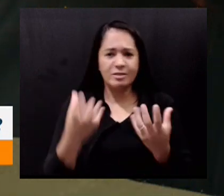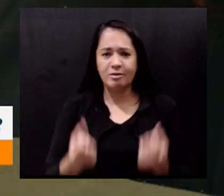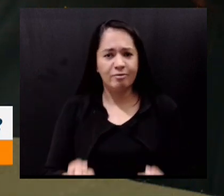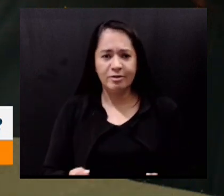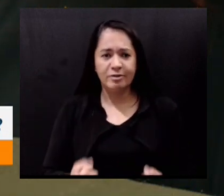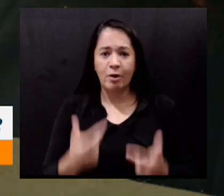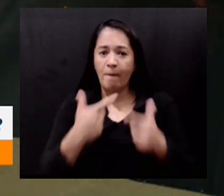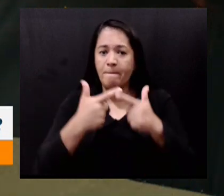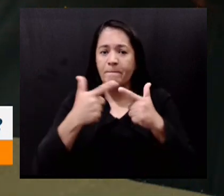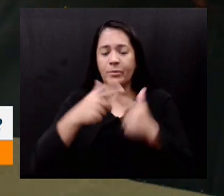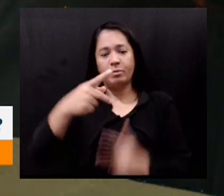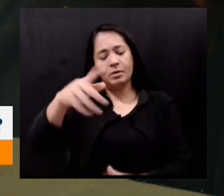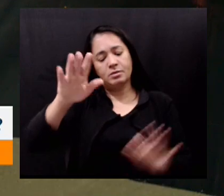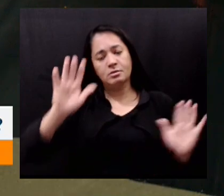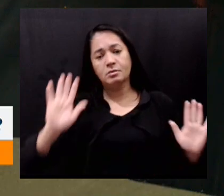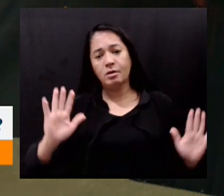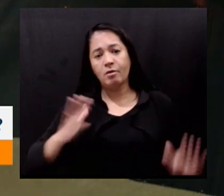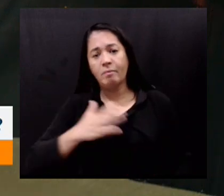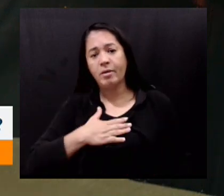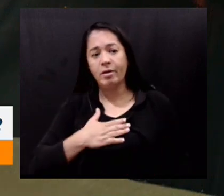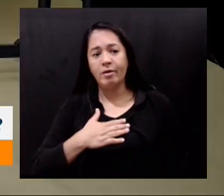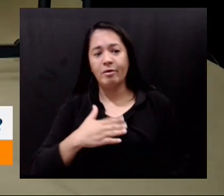problema é meu? Me ajuda, Susana.